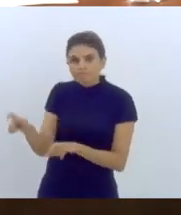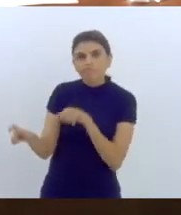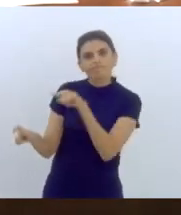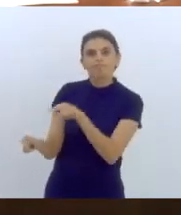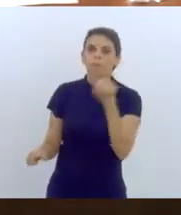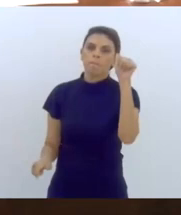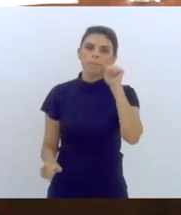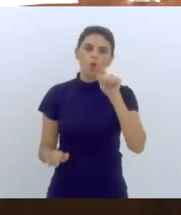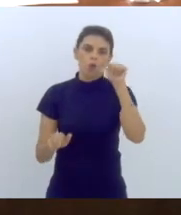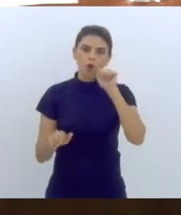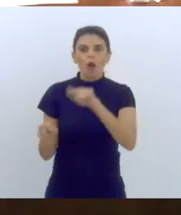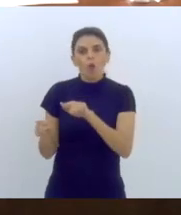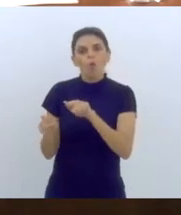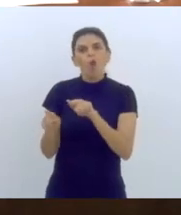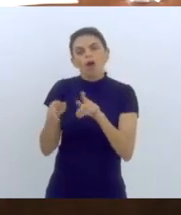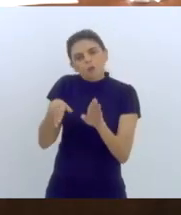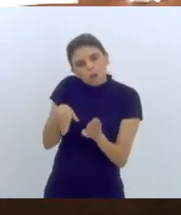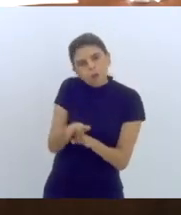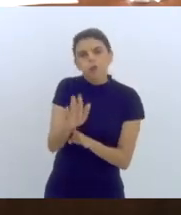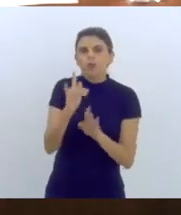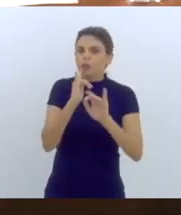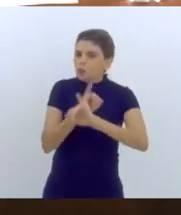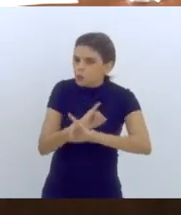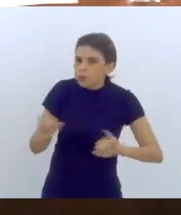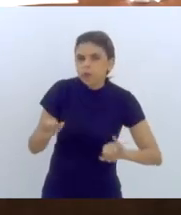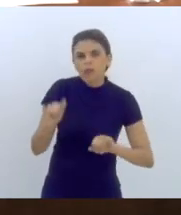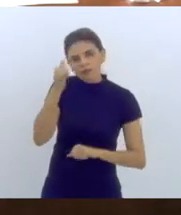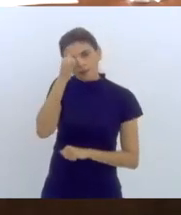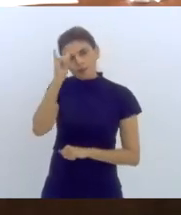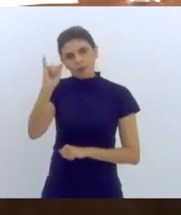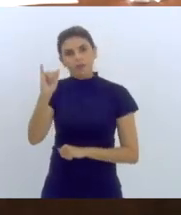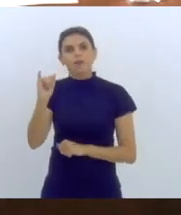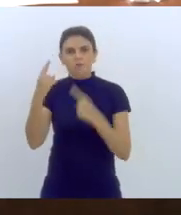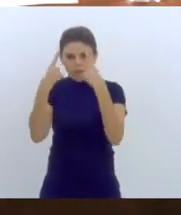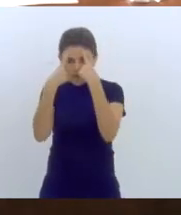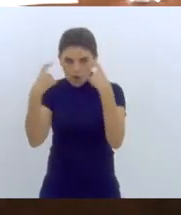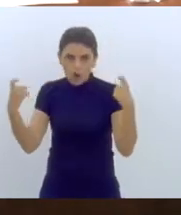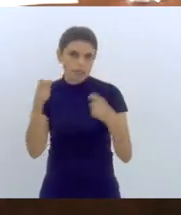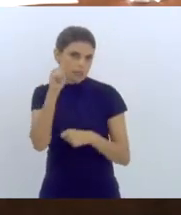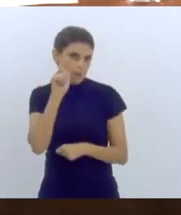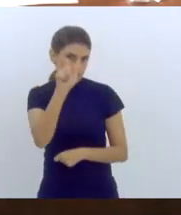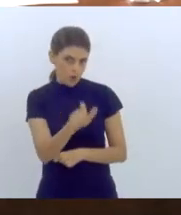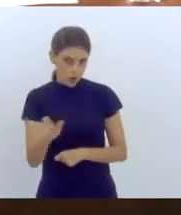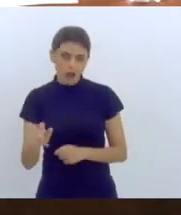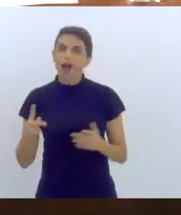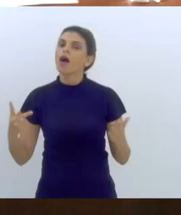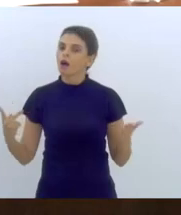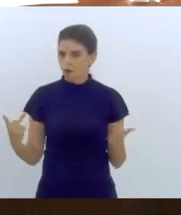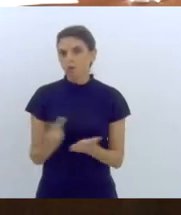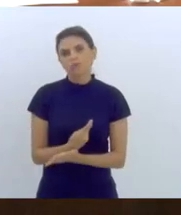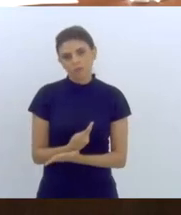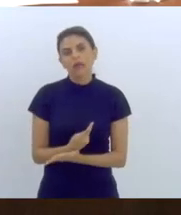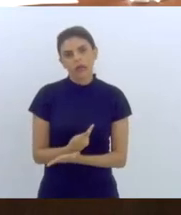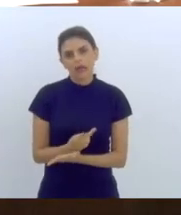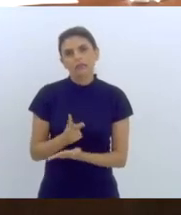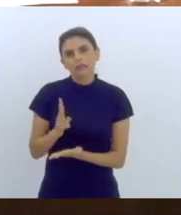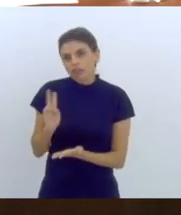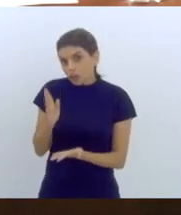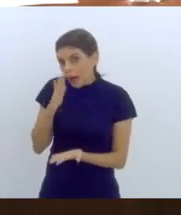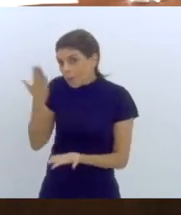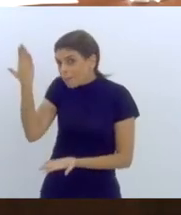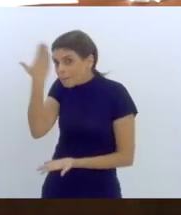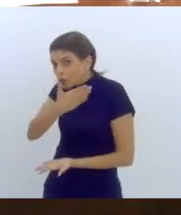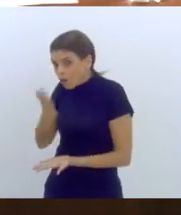numa atuação preventiva contra a violência da mulher, que acontece, né, segundo os dados